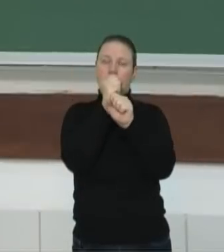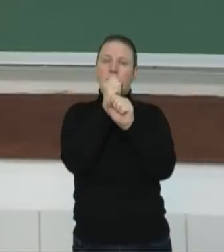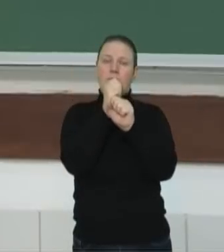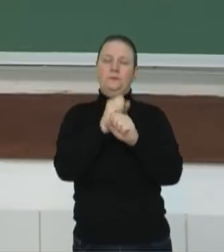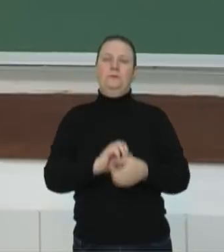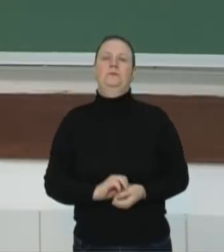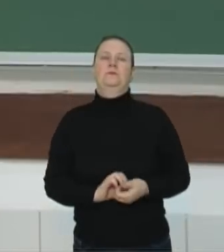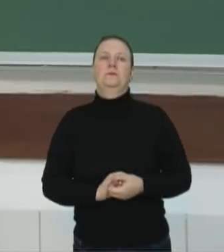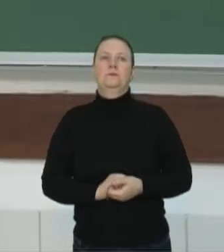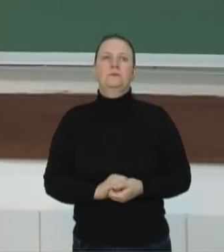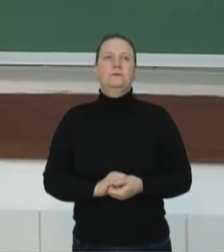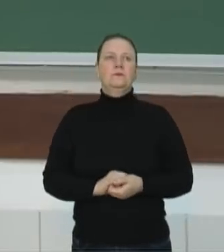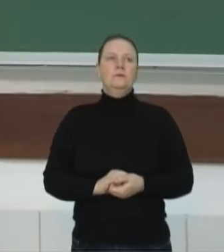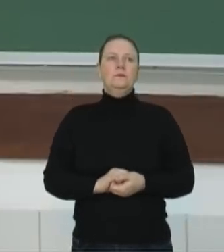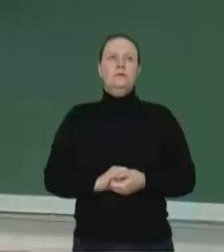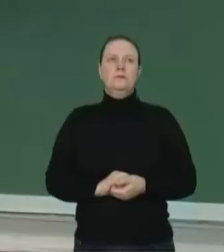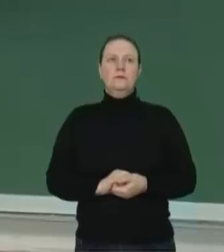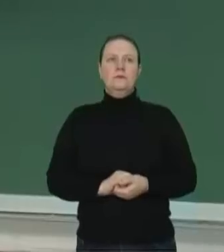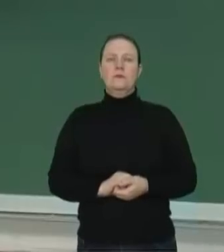pontos, certo?